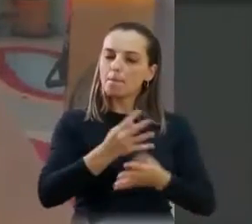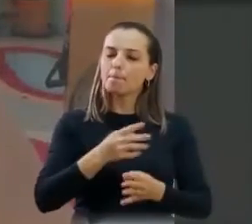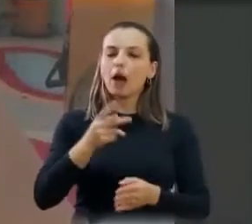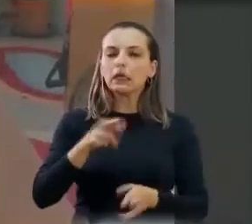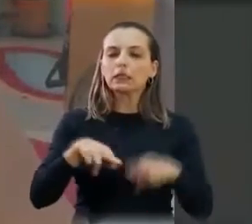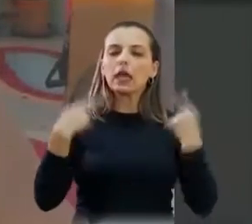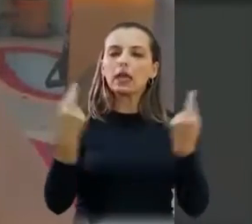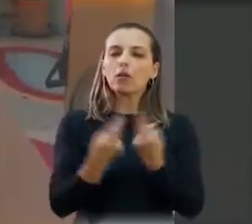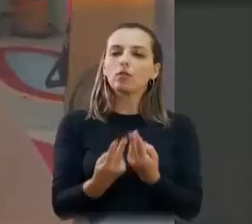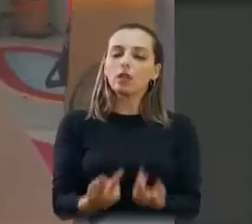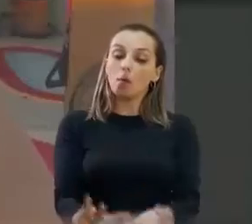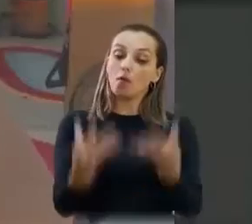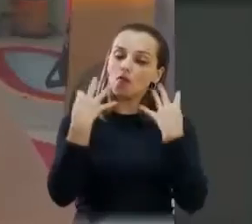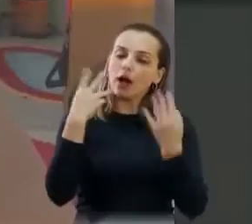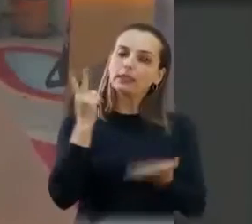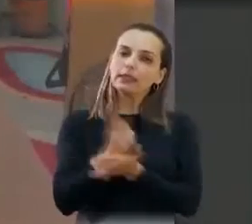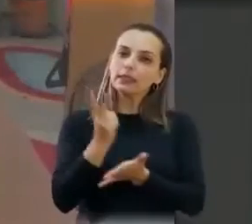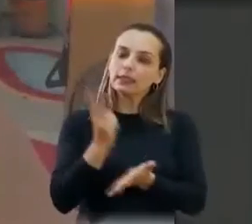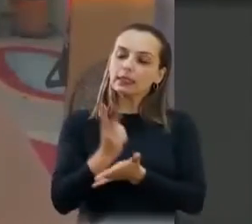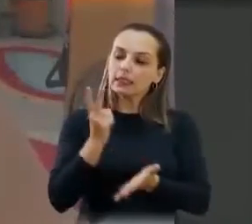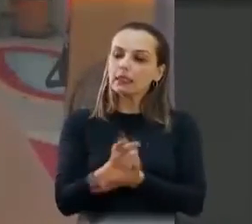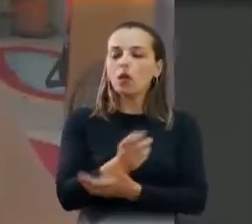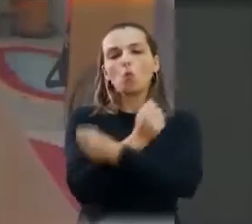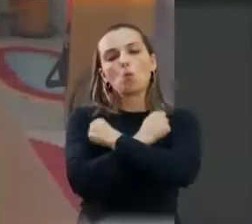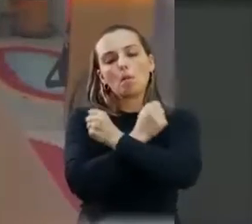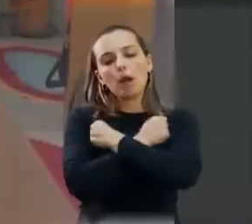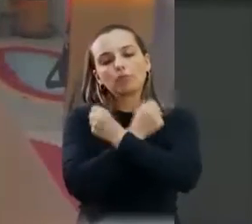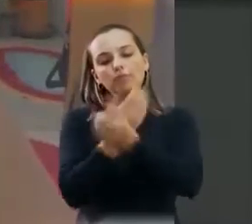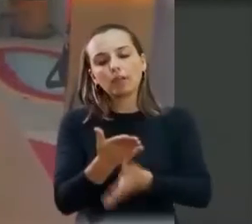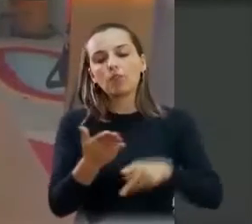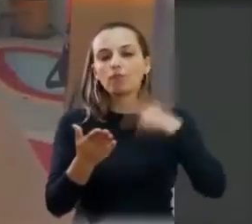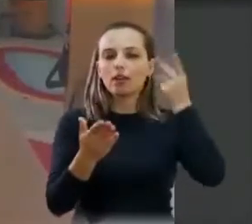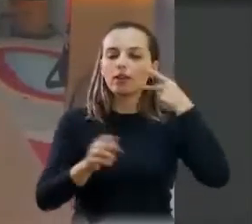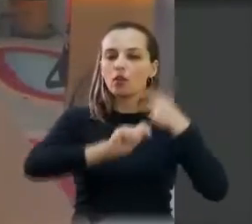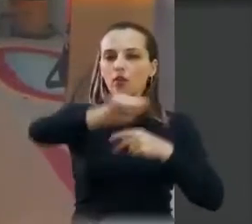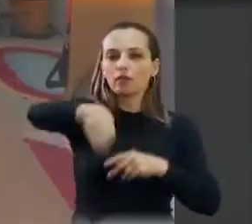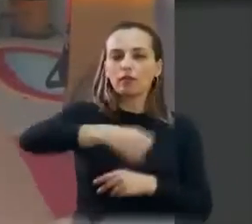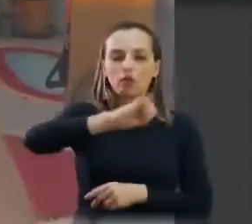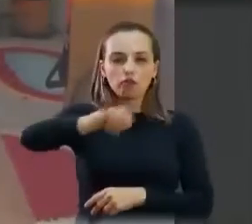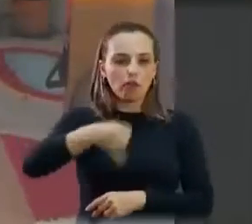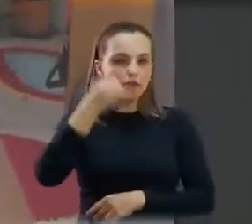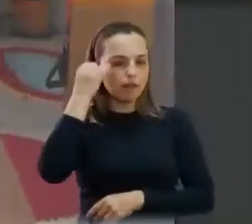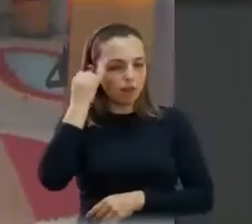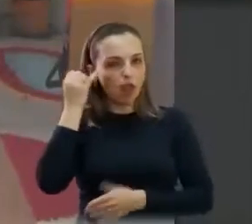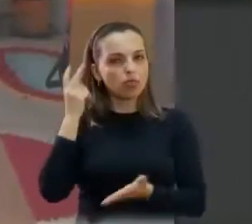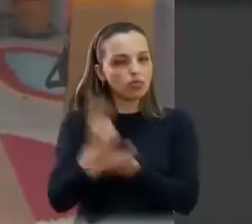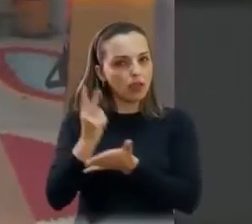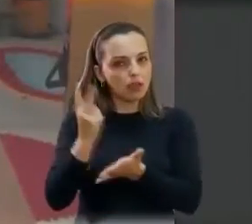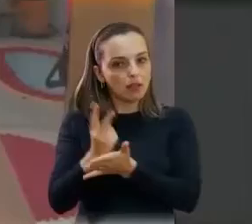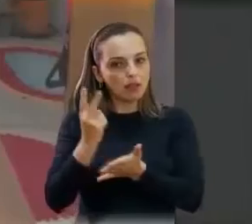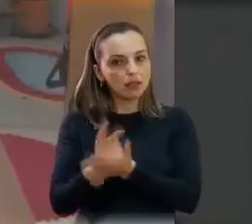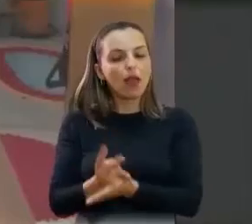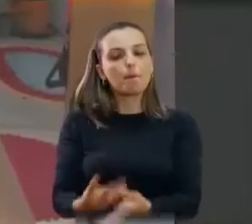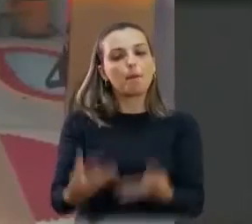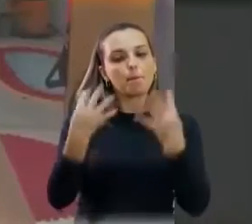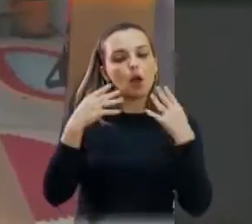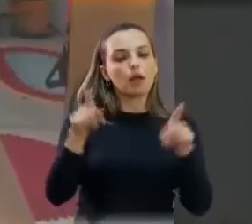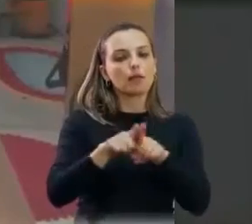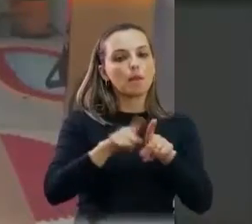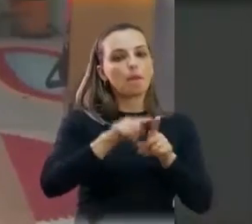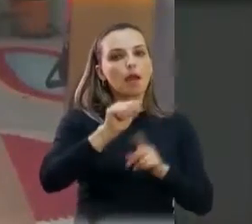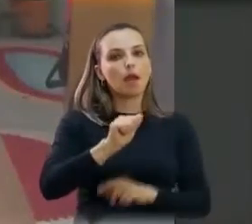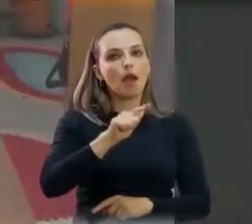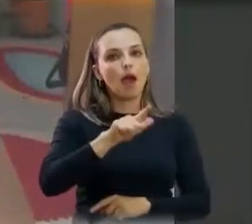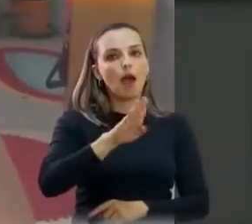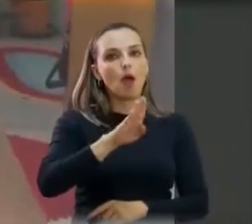toda a sessão. Quero mandar um grande abraço para o nosso ex-vereador Jefferson Yachuda, que sempre assiste, e também o Albert Andrione, que está nos acompanhando